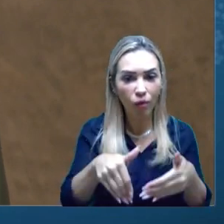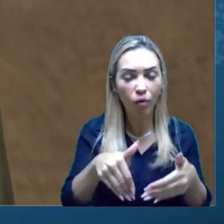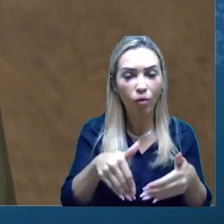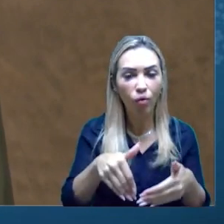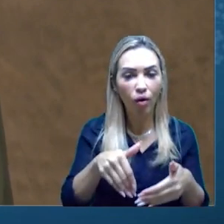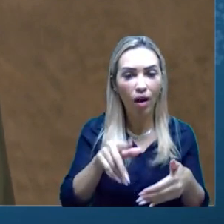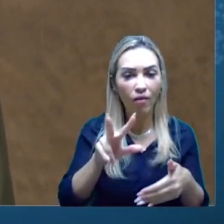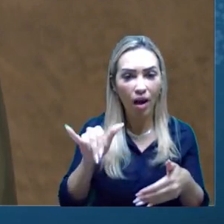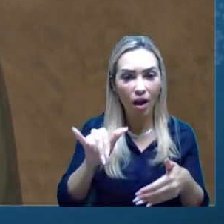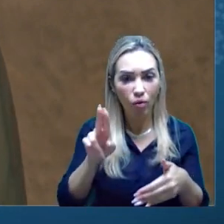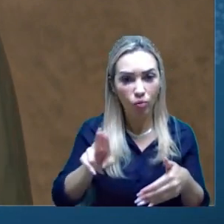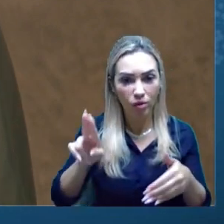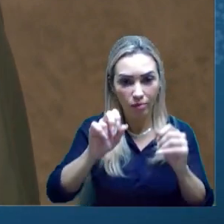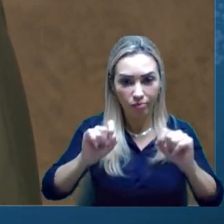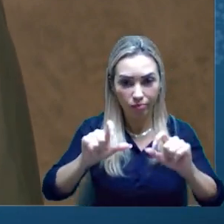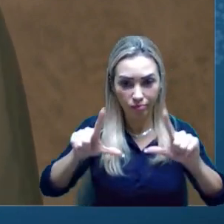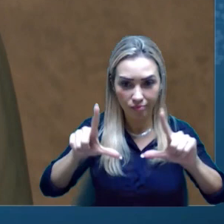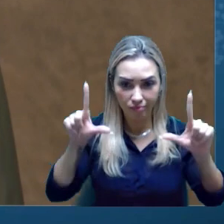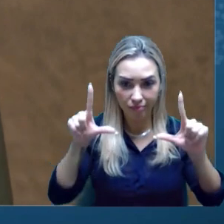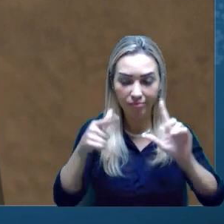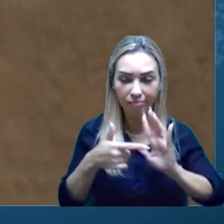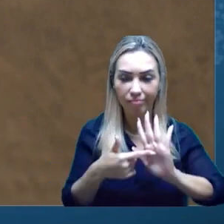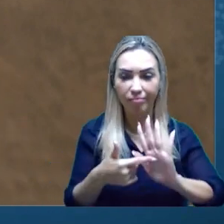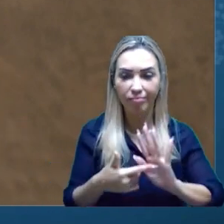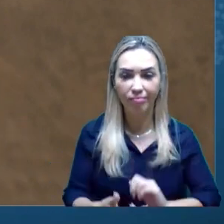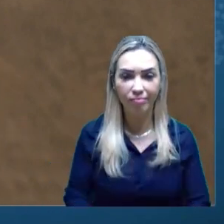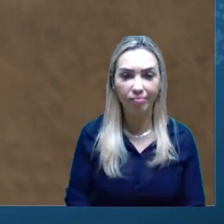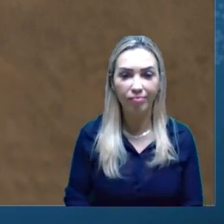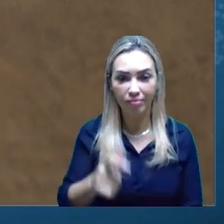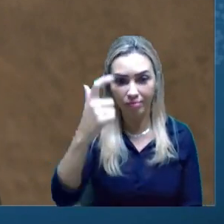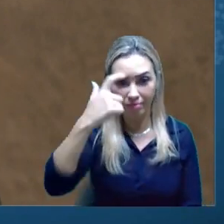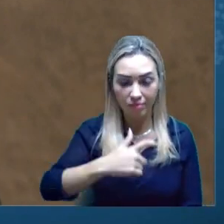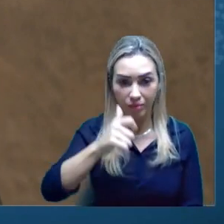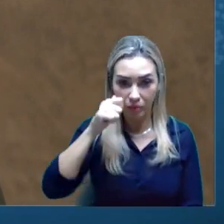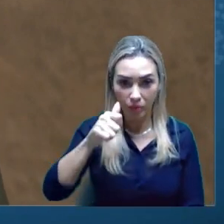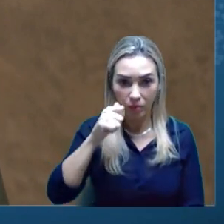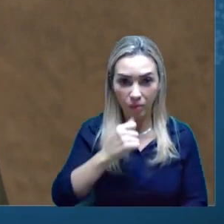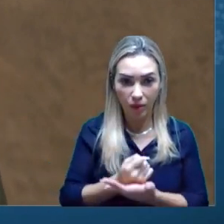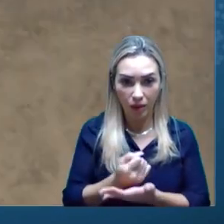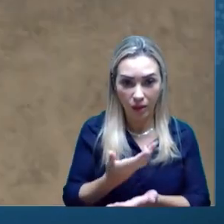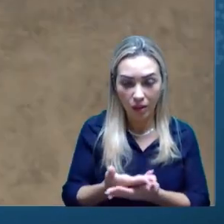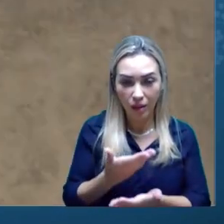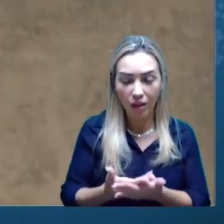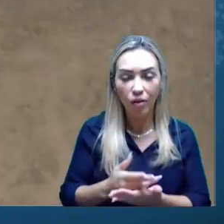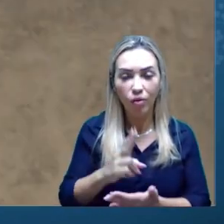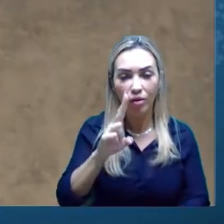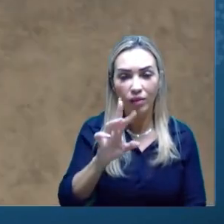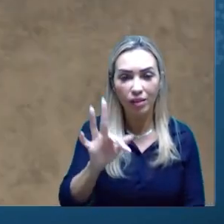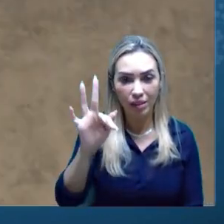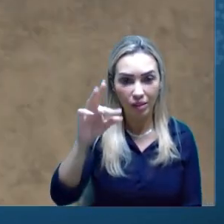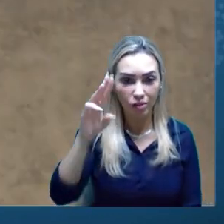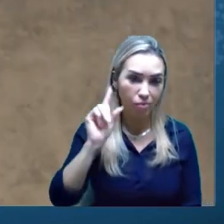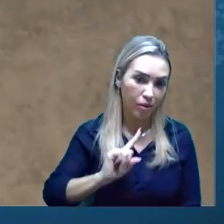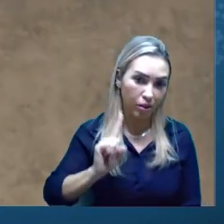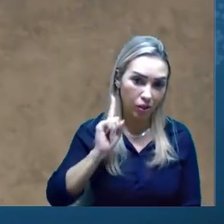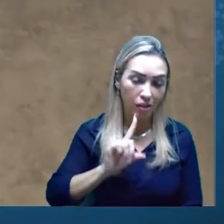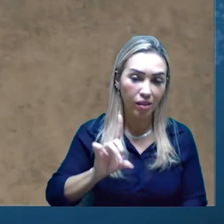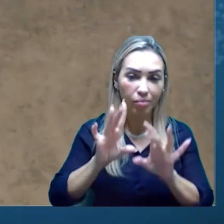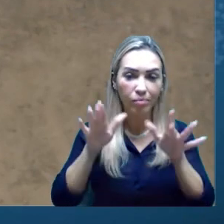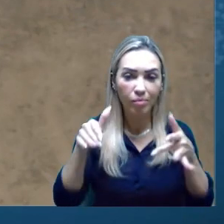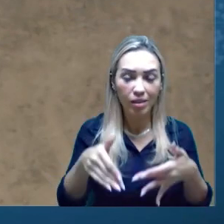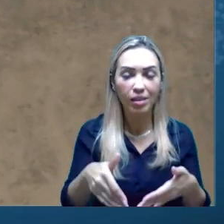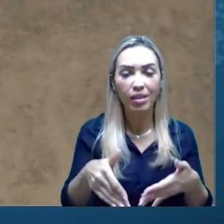meio de vídeo. Ela é farmacêutica pela Universidade Federal de Minas Gerais e especialista em tecnologia